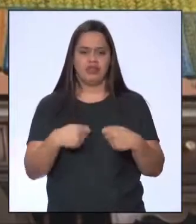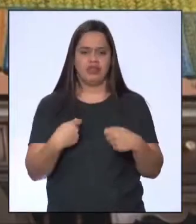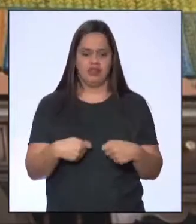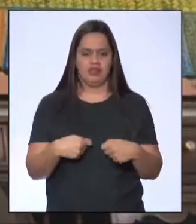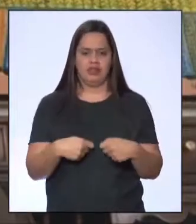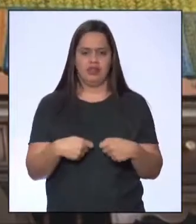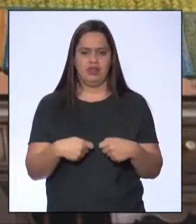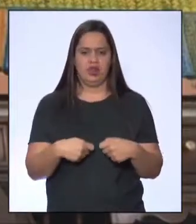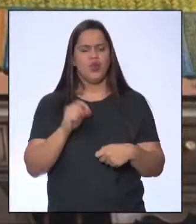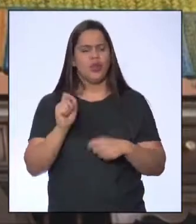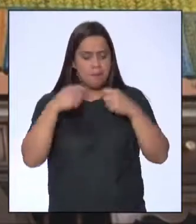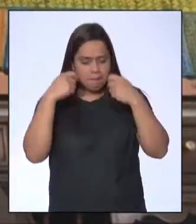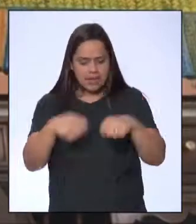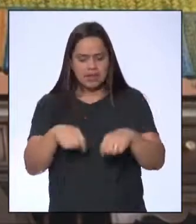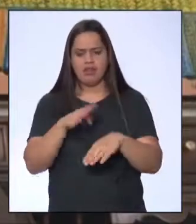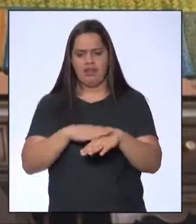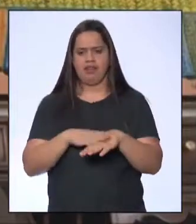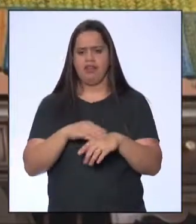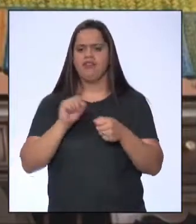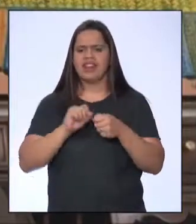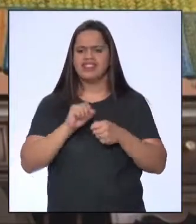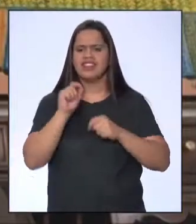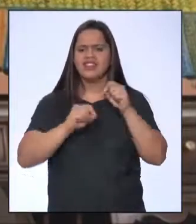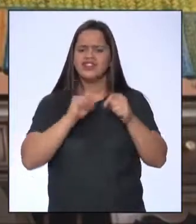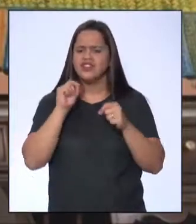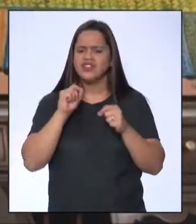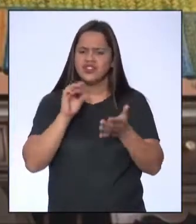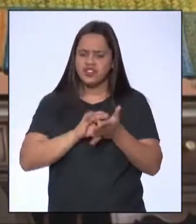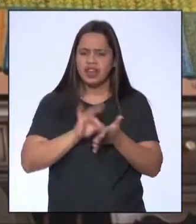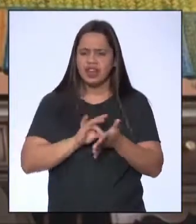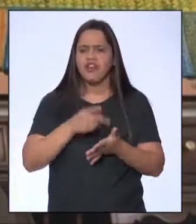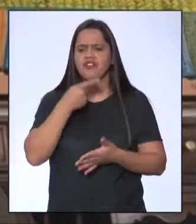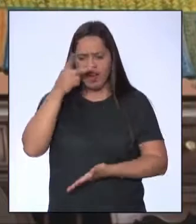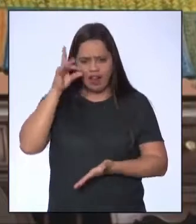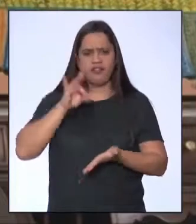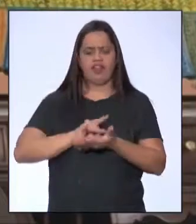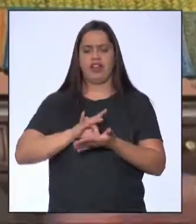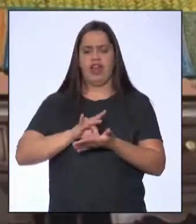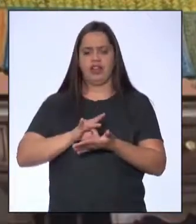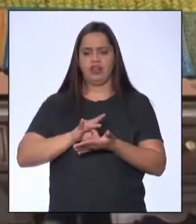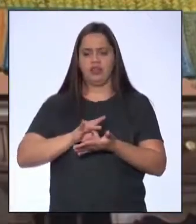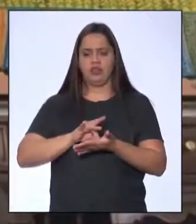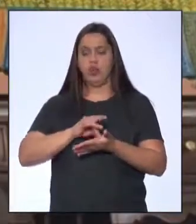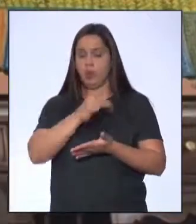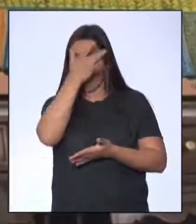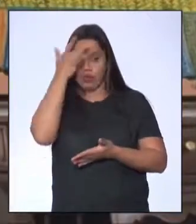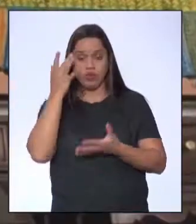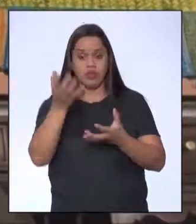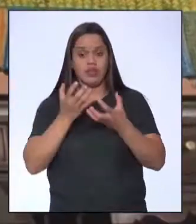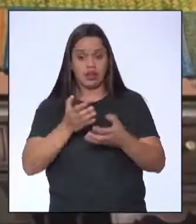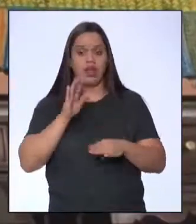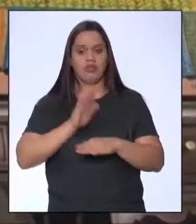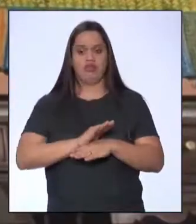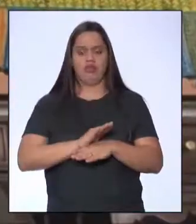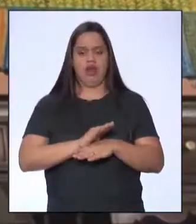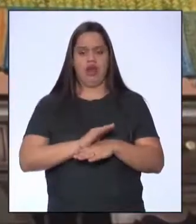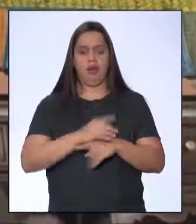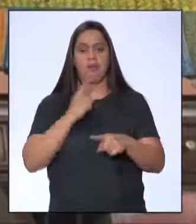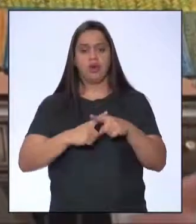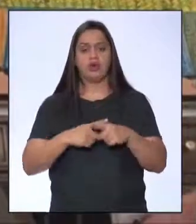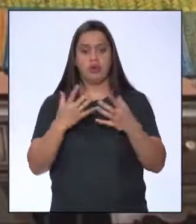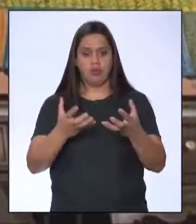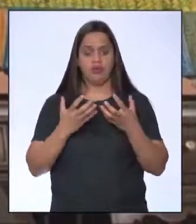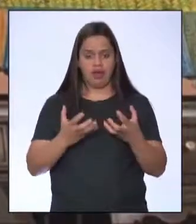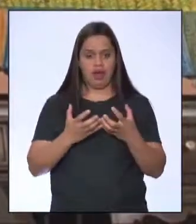precisaria fazer, com toda a sinceridade, Wagner, com a sinceridade de quem quer ajudar. Como eu disse, eu quero muito que e